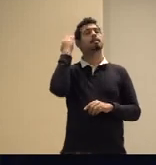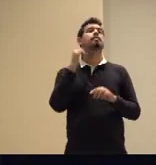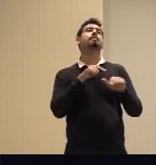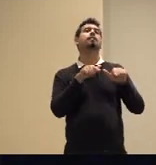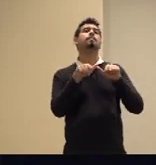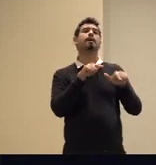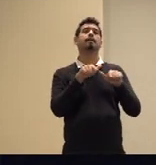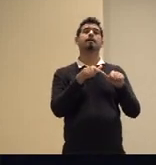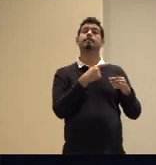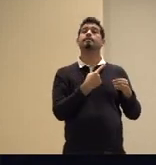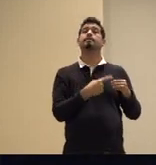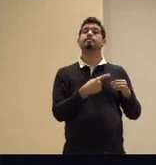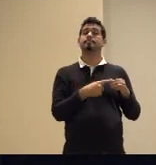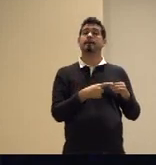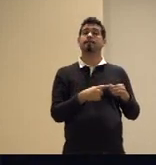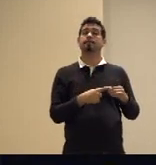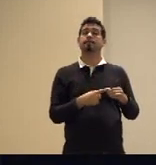município